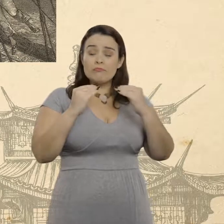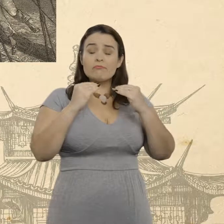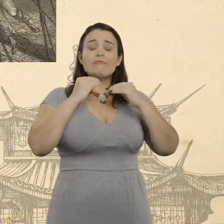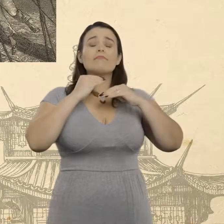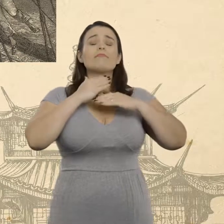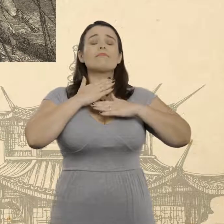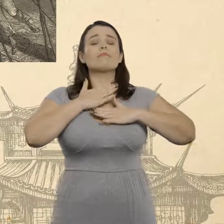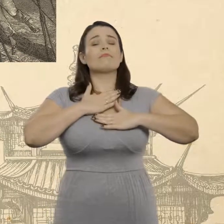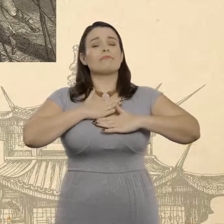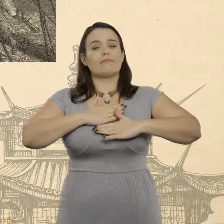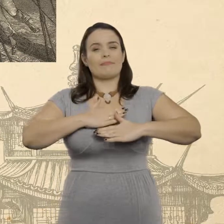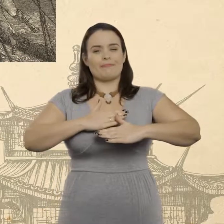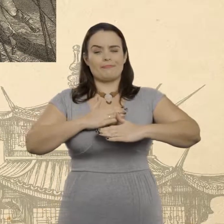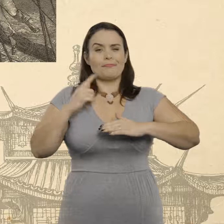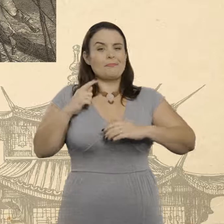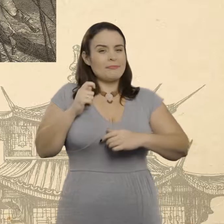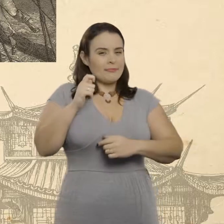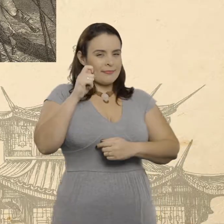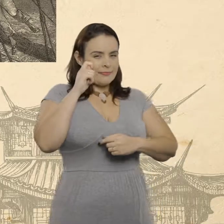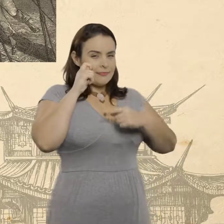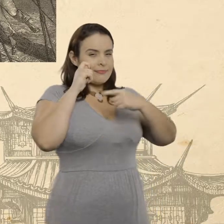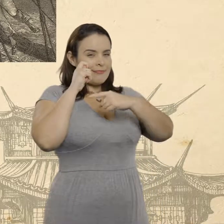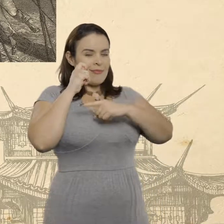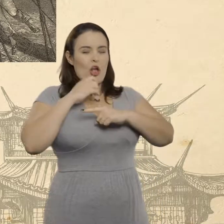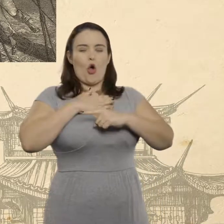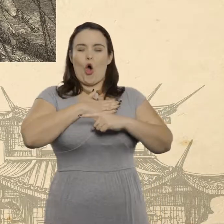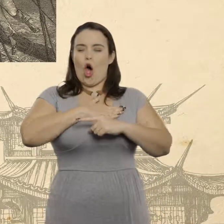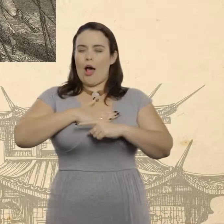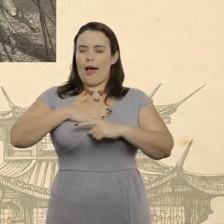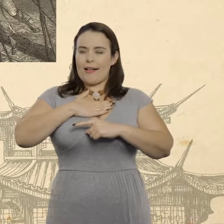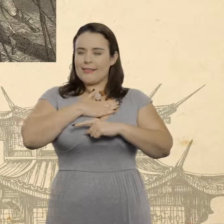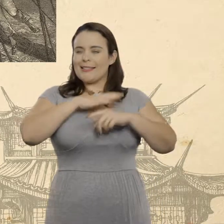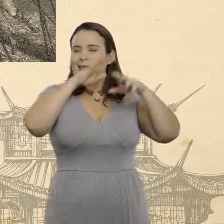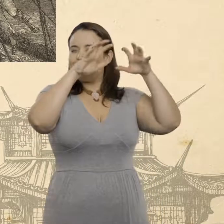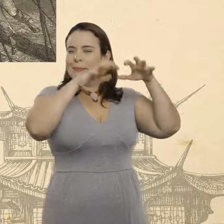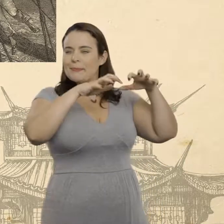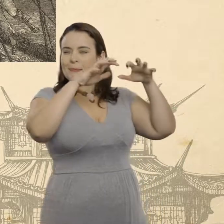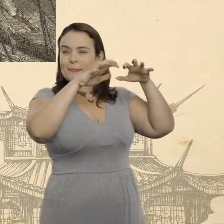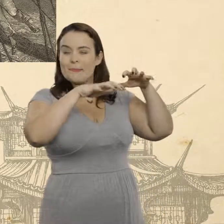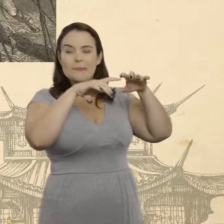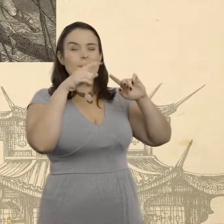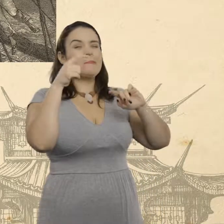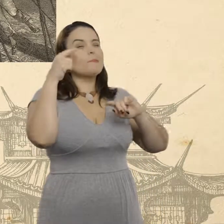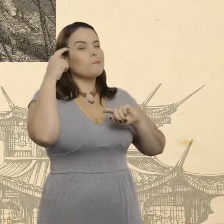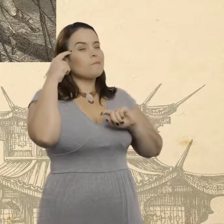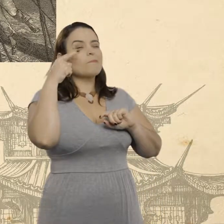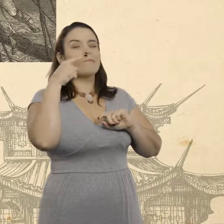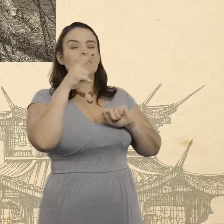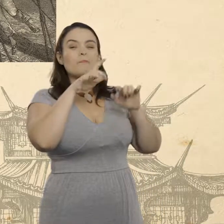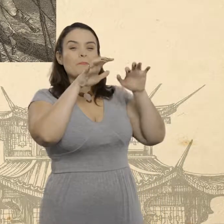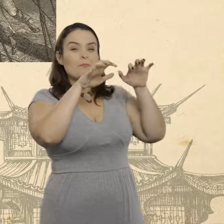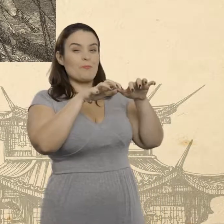detetive Fix gostou daquele tempo ruim. Ele pensou que com a tempestade, Phileas Fogg passaria mais tempo em Hong